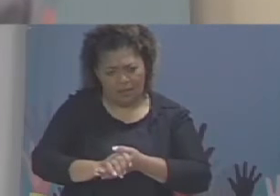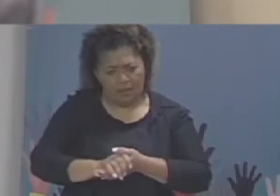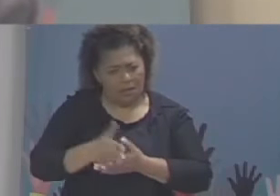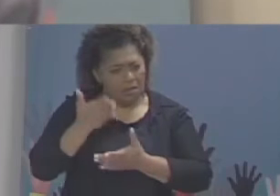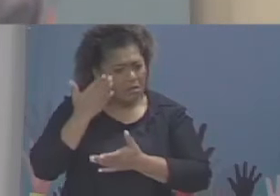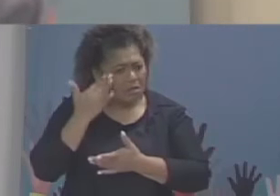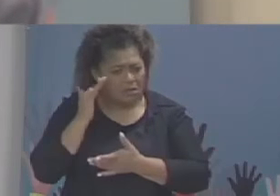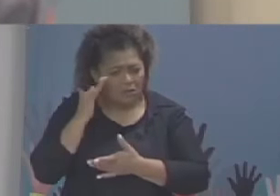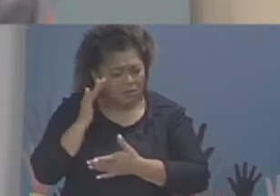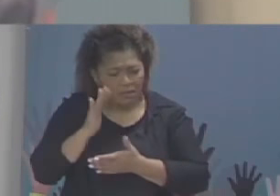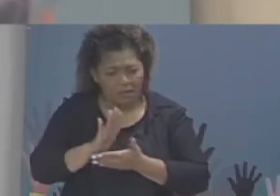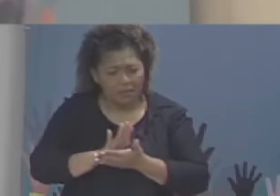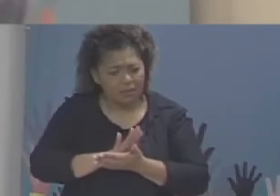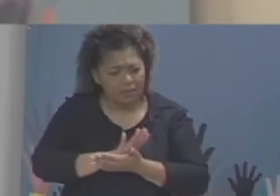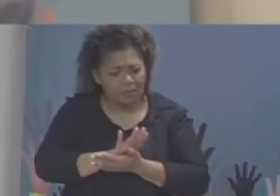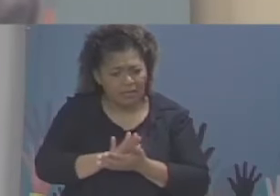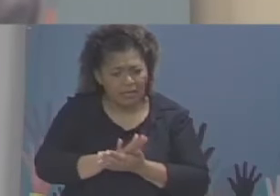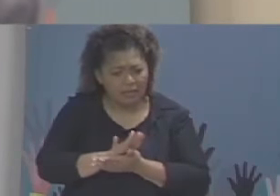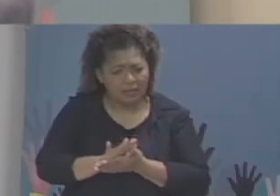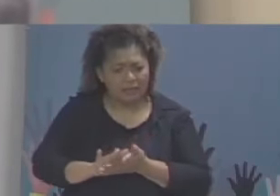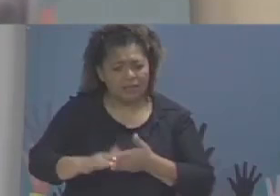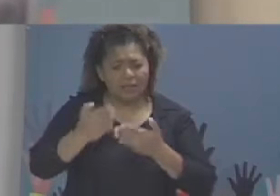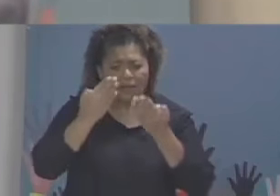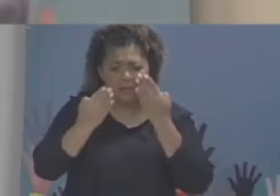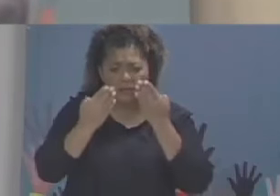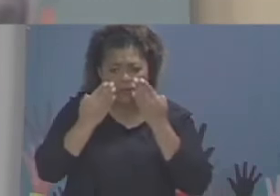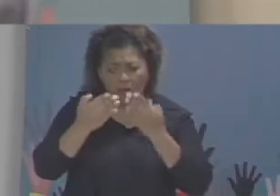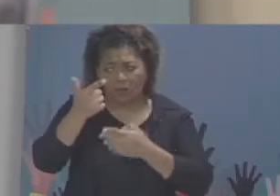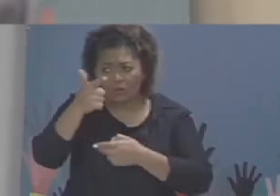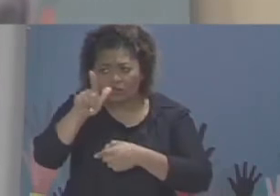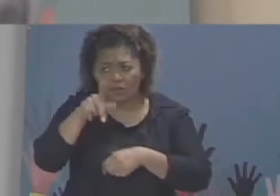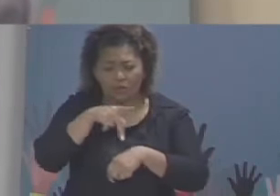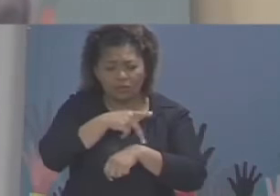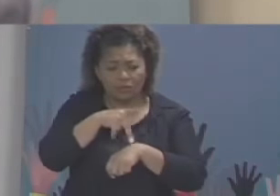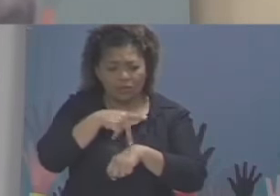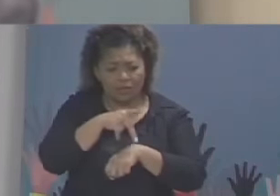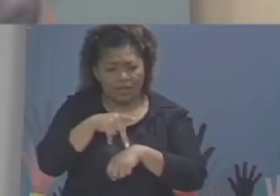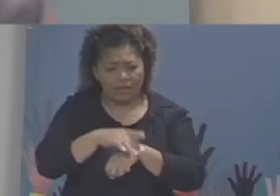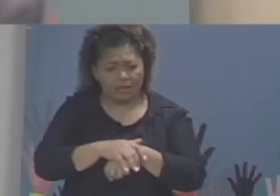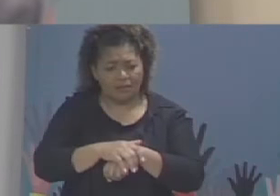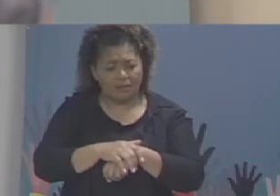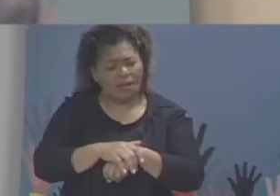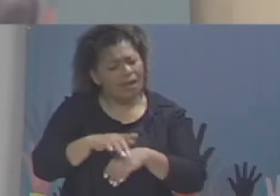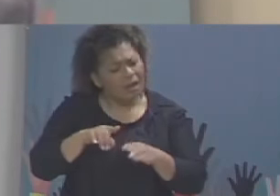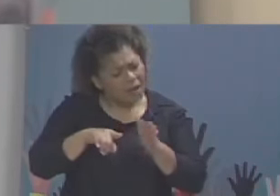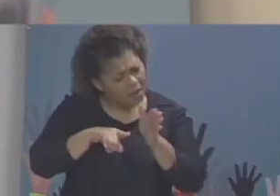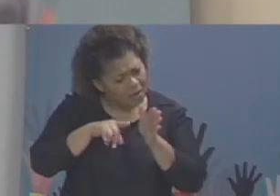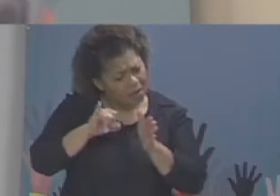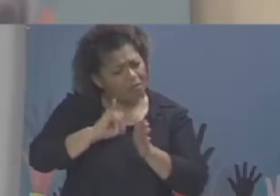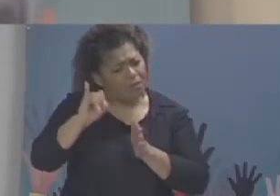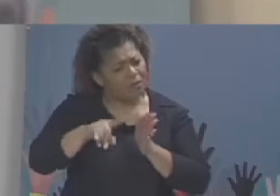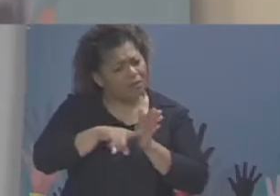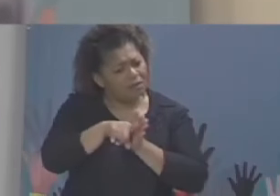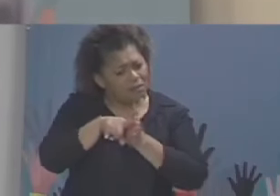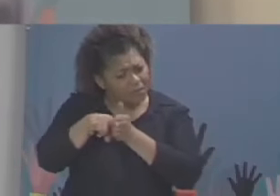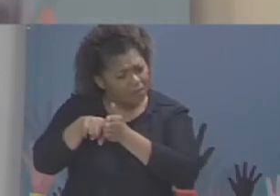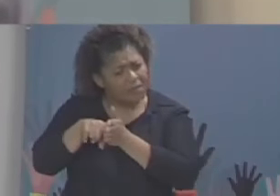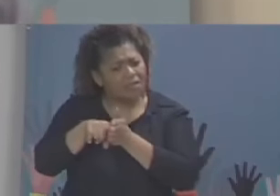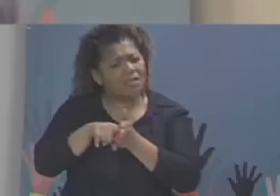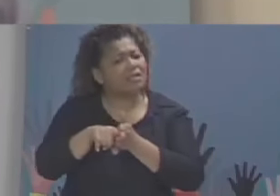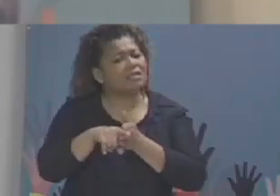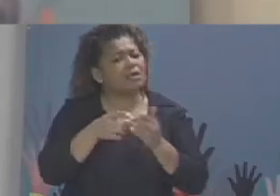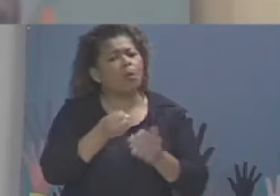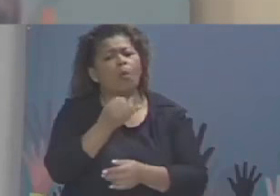psicólogos estrangeiros estão no Brasil. Eu conheço poucos, mas é necessário que a gente mapeie o sistema. Segundo momento, como é que